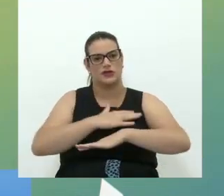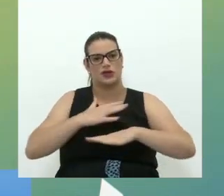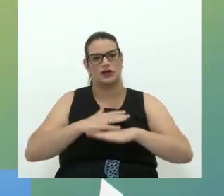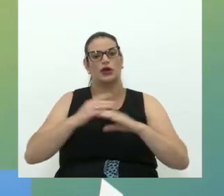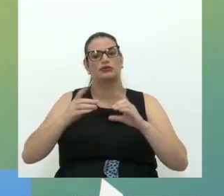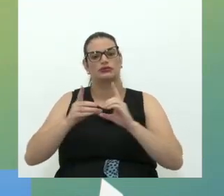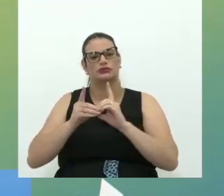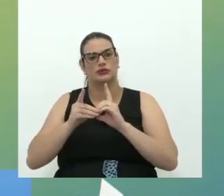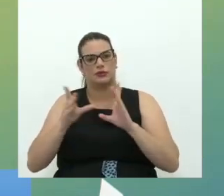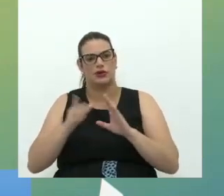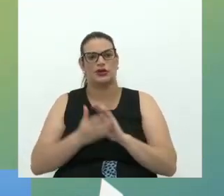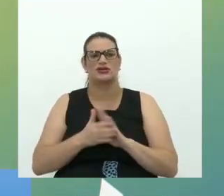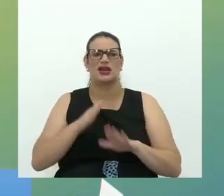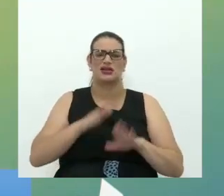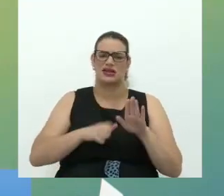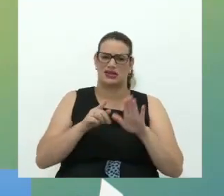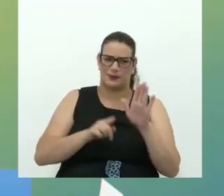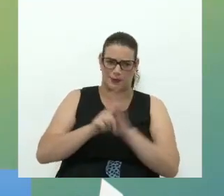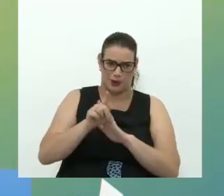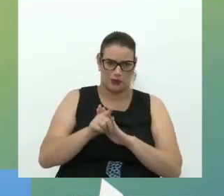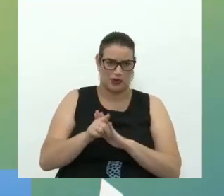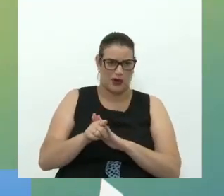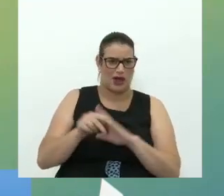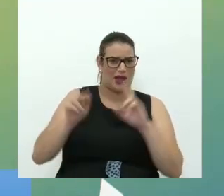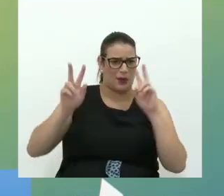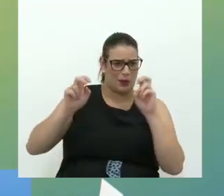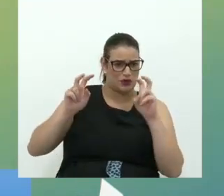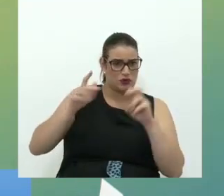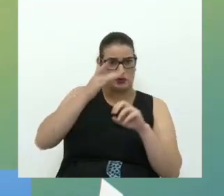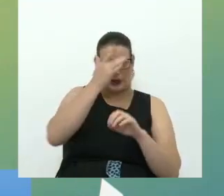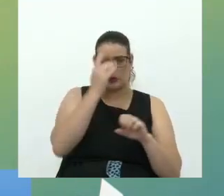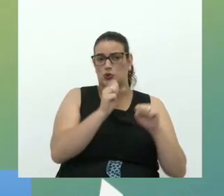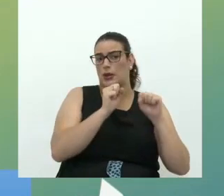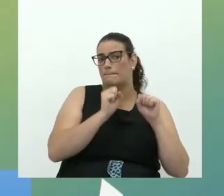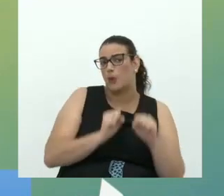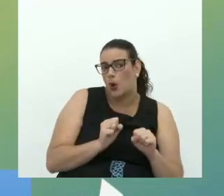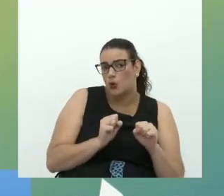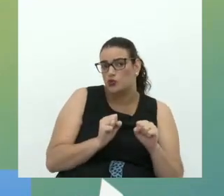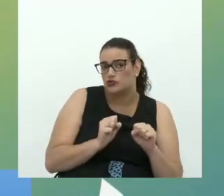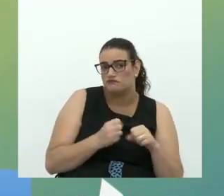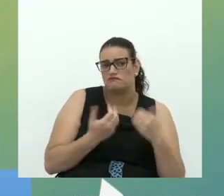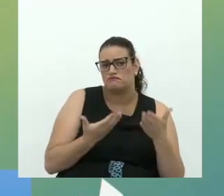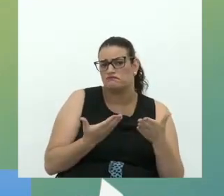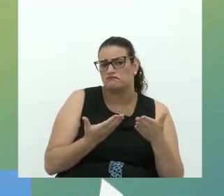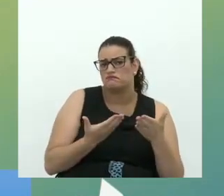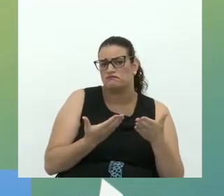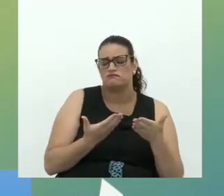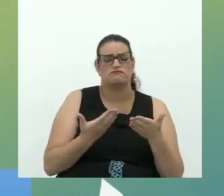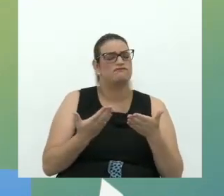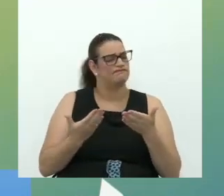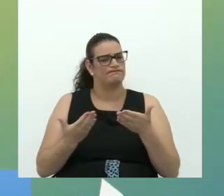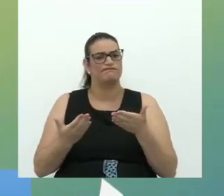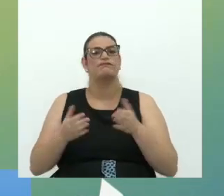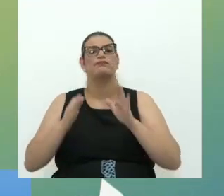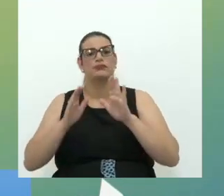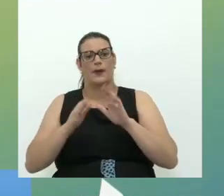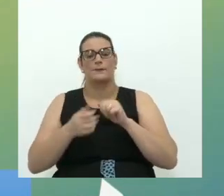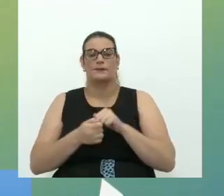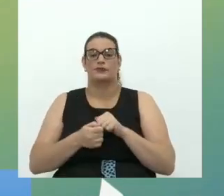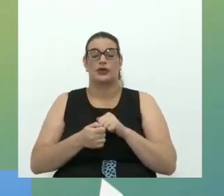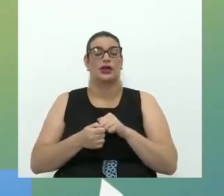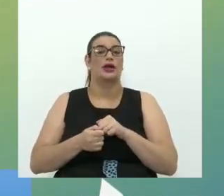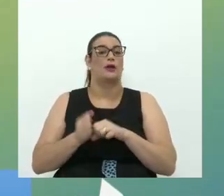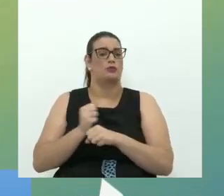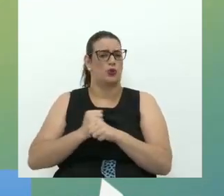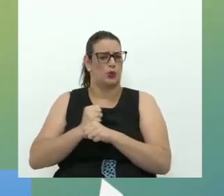a gente pode se perguntar a democracia segue sendo um assunto para quem pode por que essa pergunta durante muito tempo a democracia